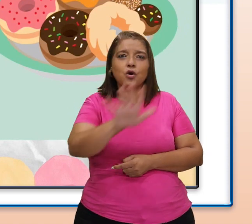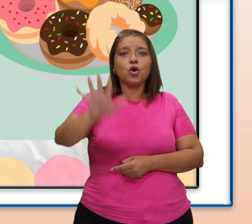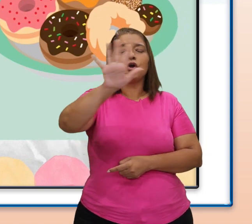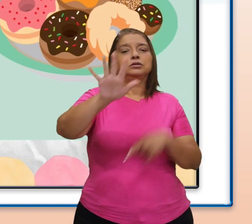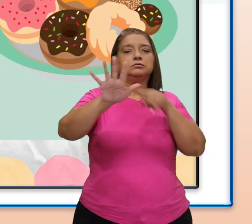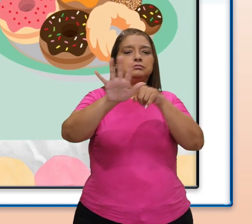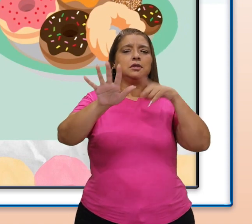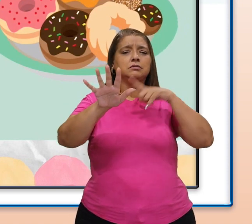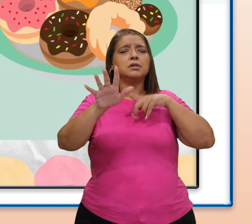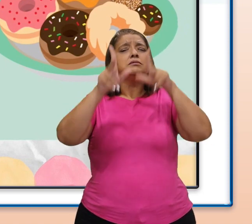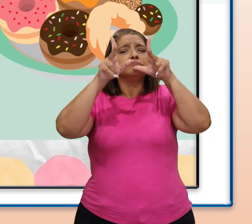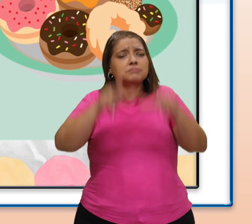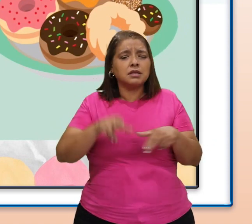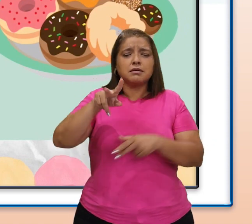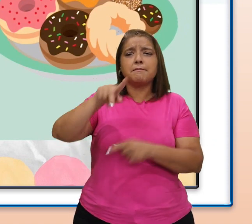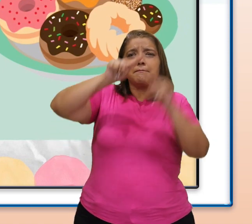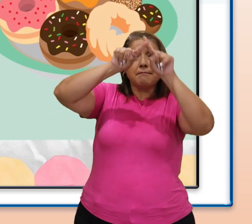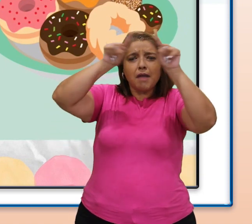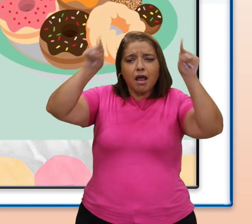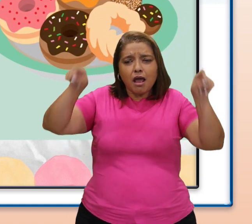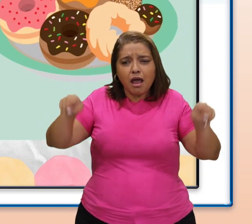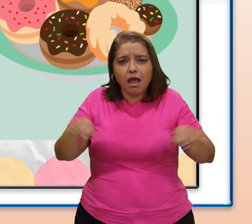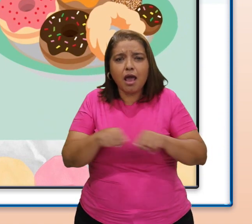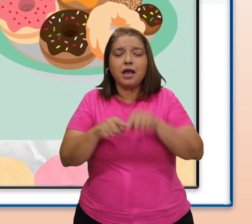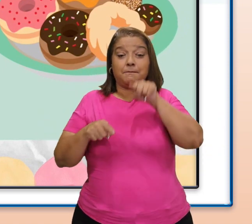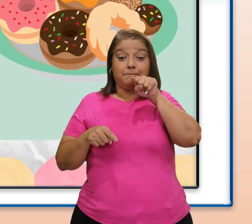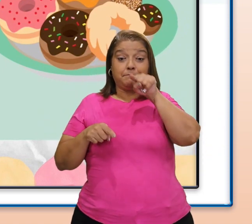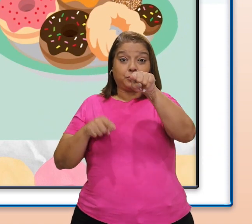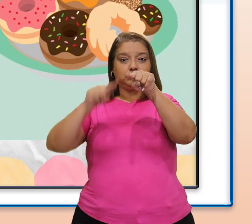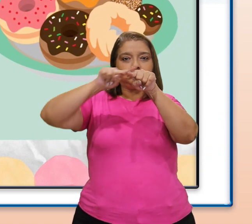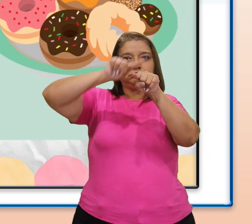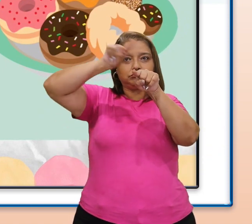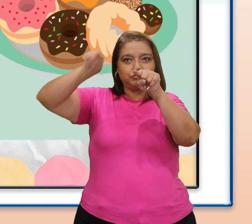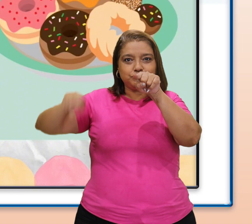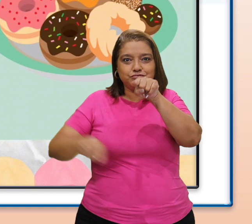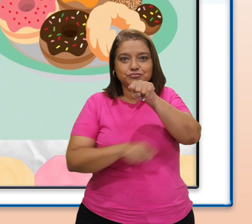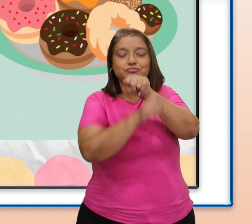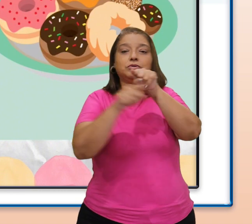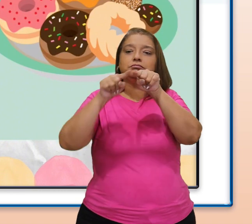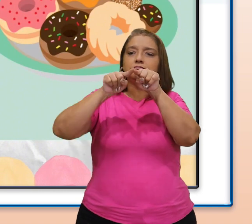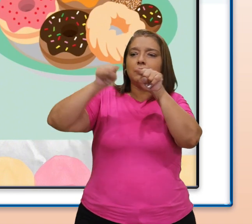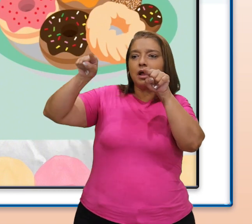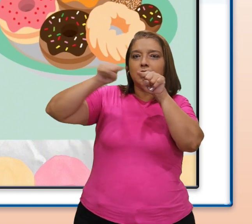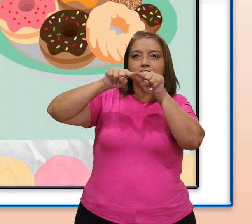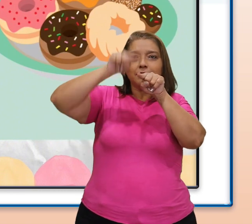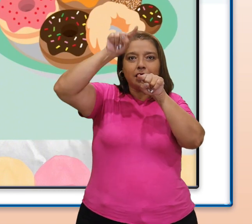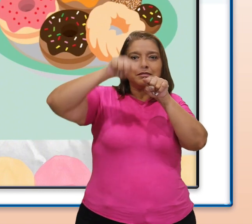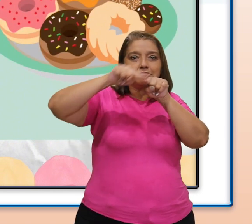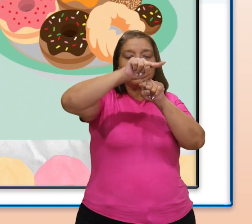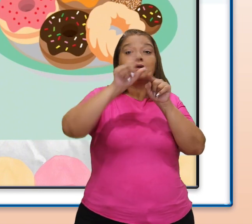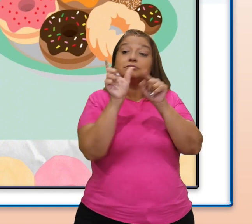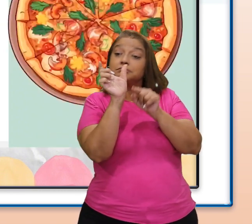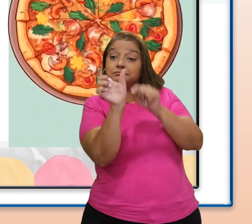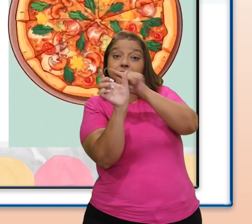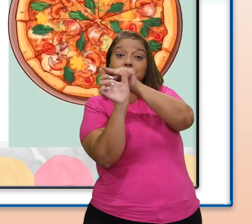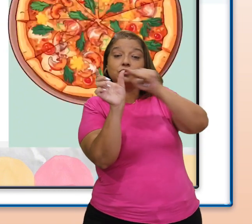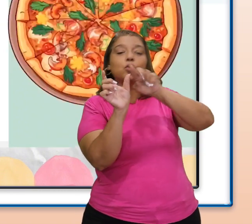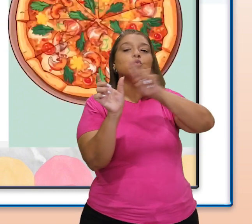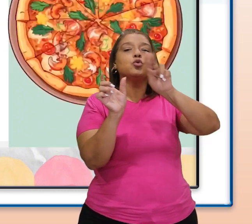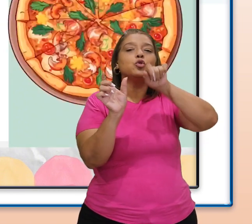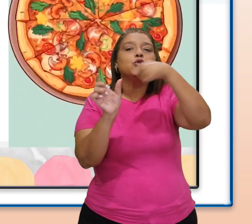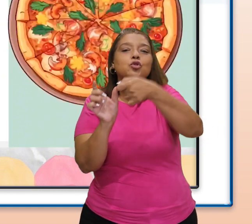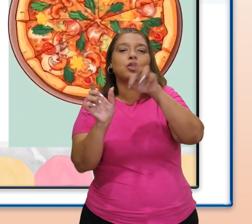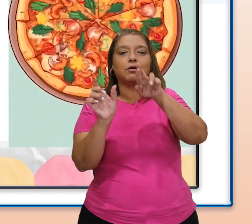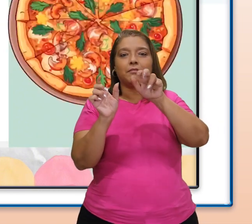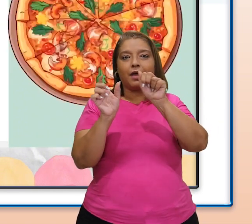uma mesma distância constante de um ponto central. Essa distância é chamada de raio da